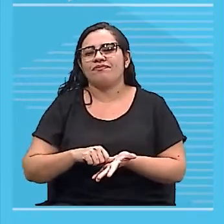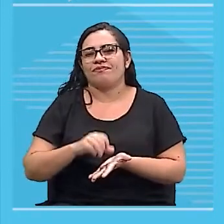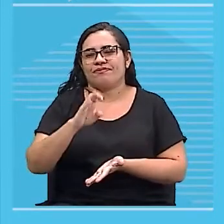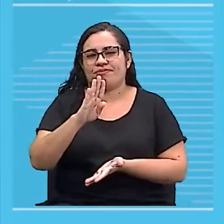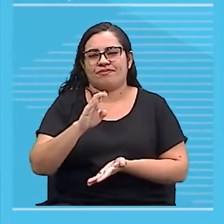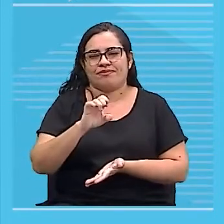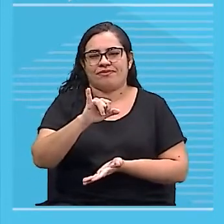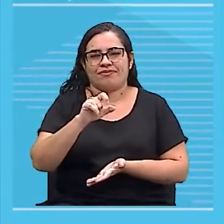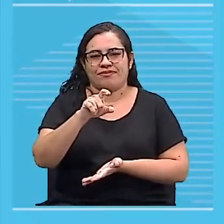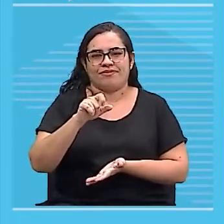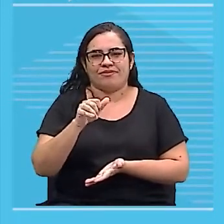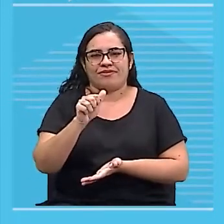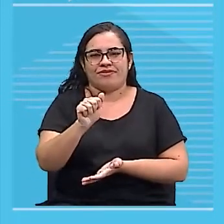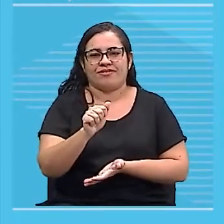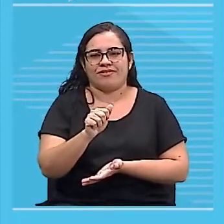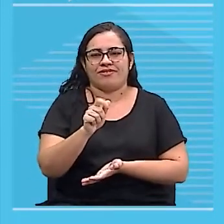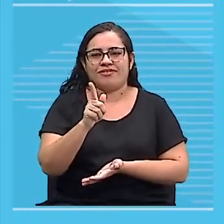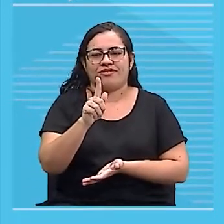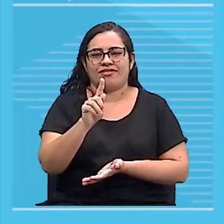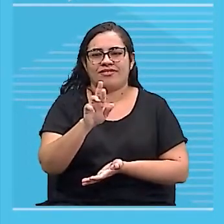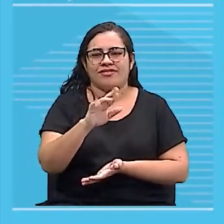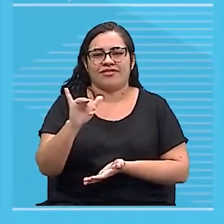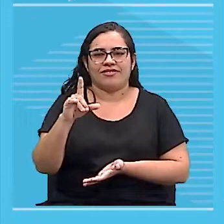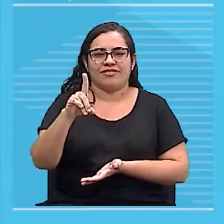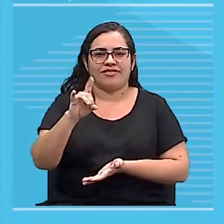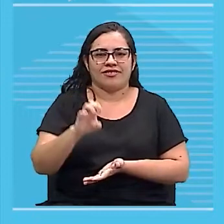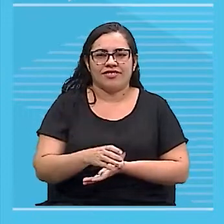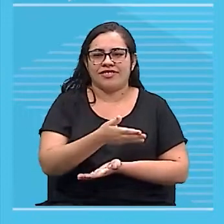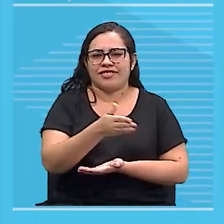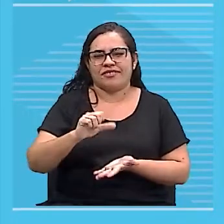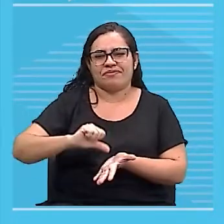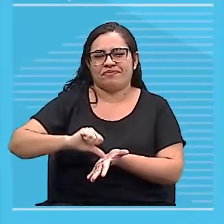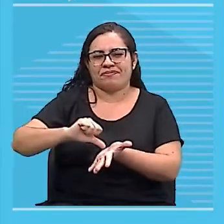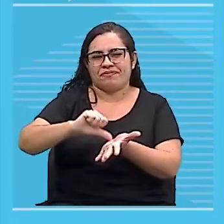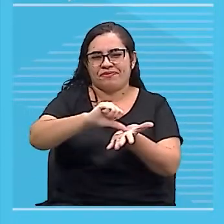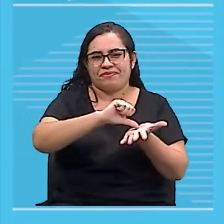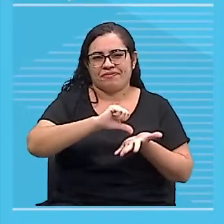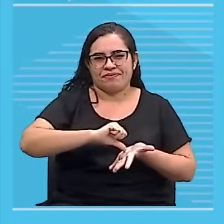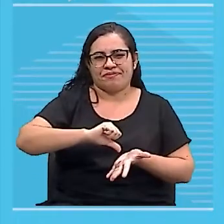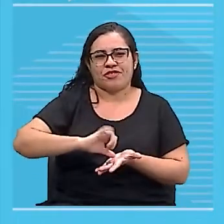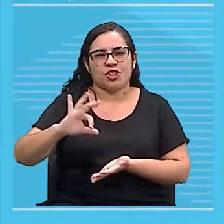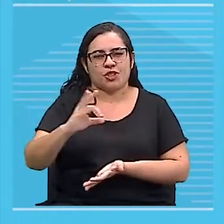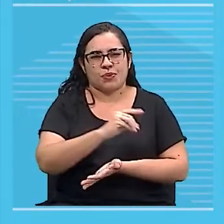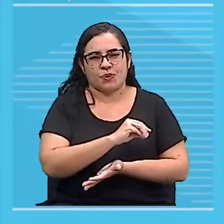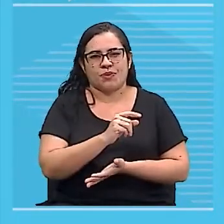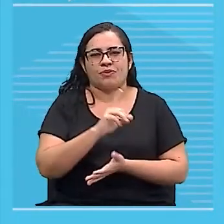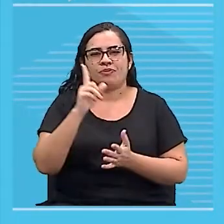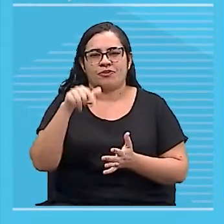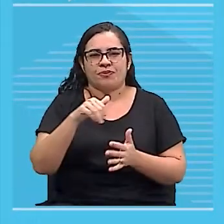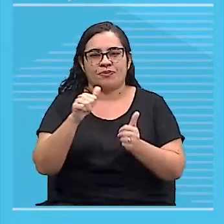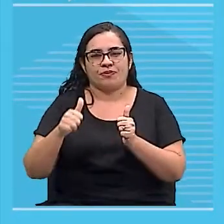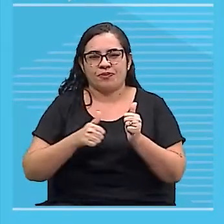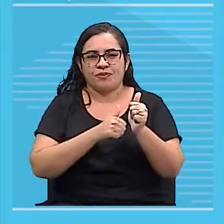Ribeiro, Canavieira, Dom Inocêncio, Eliseu Martins, toda a galerinha que nos